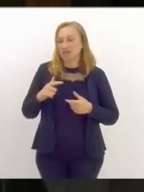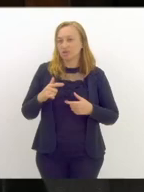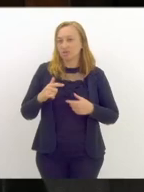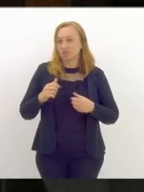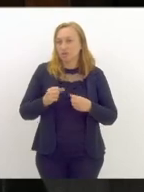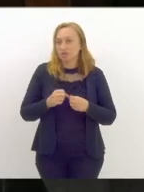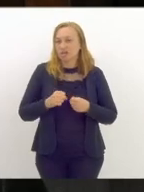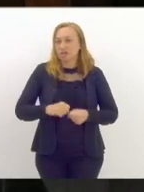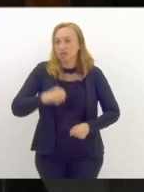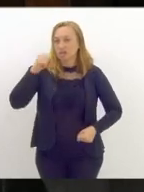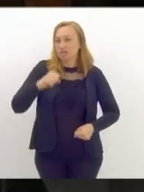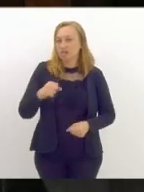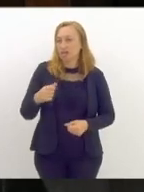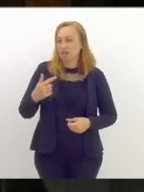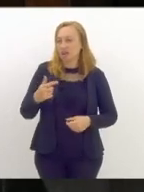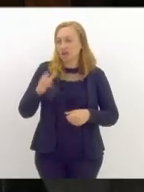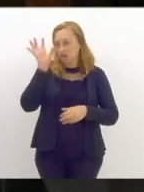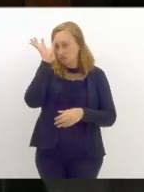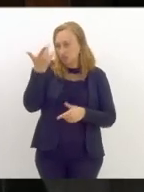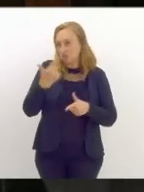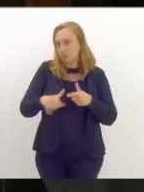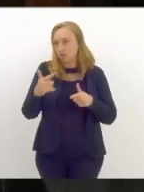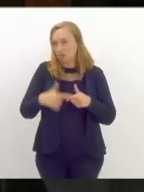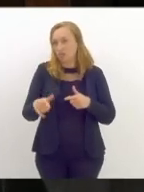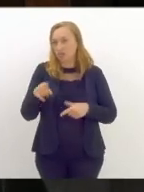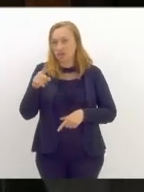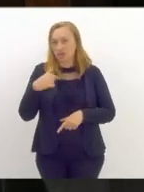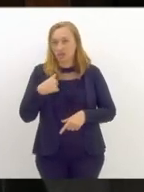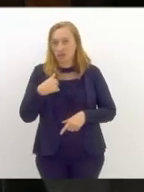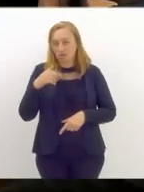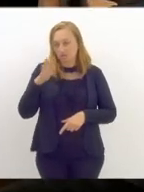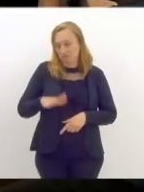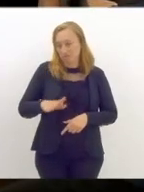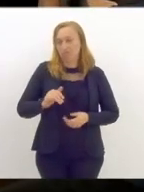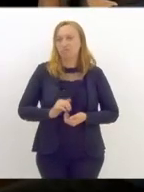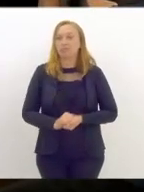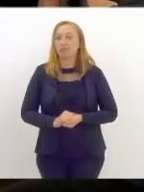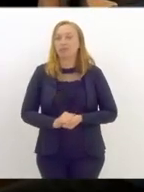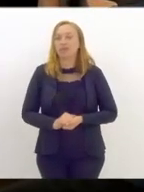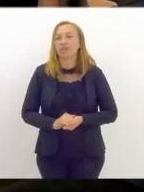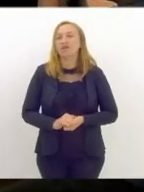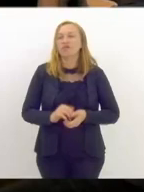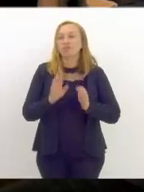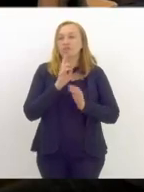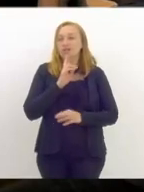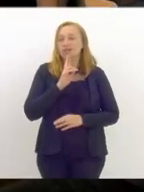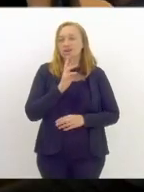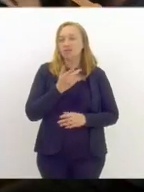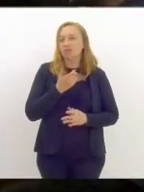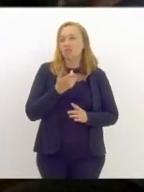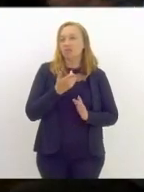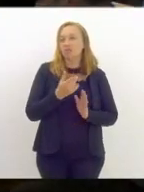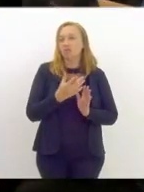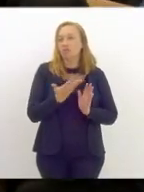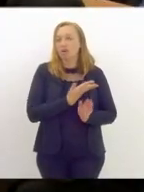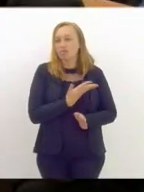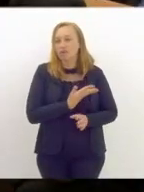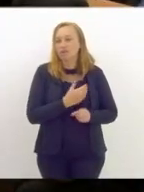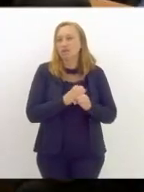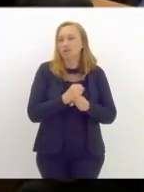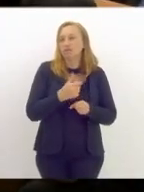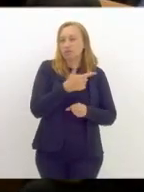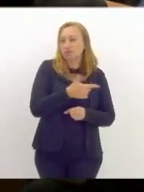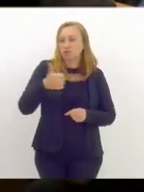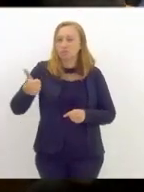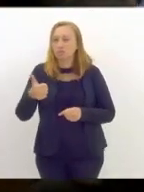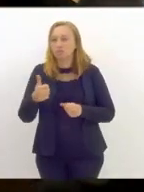o problema da saúde pública do Jardim. O problema dele era muito baixinho. Ele foi um exemplo de retidão, um amigo desde 2001,